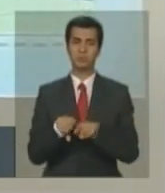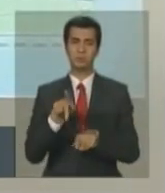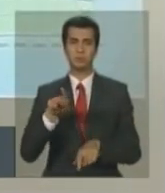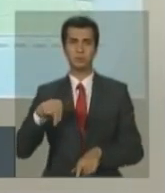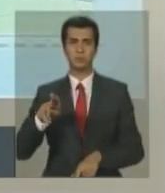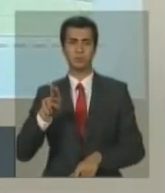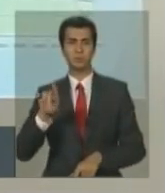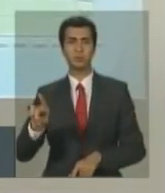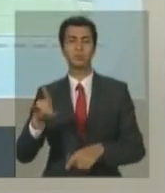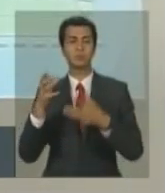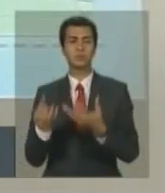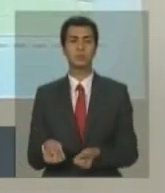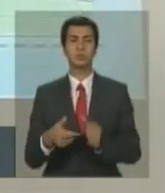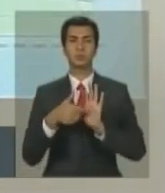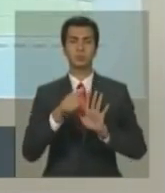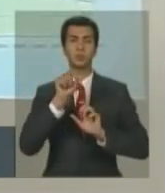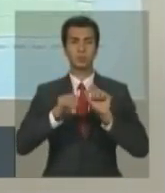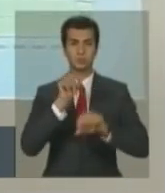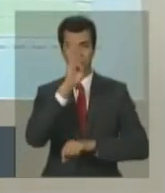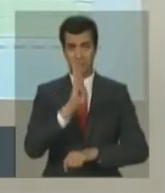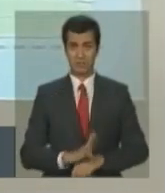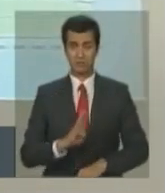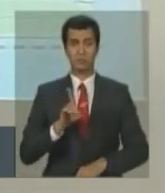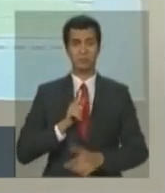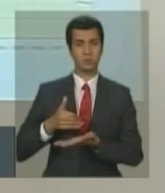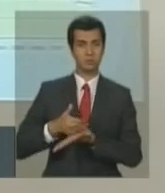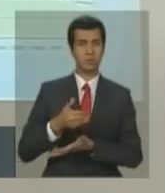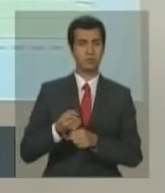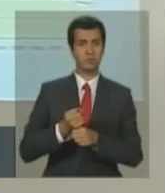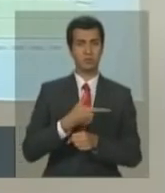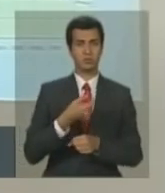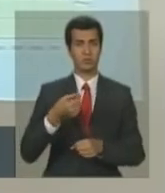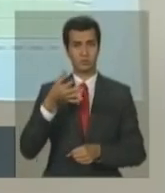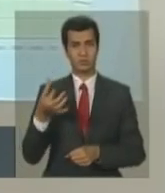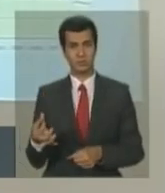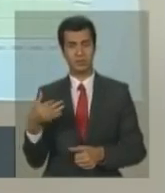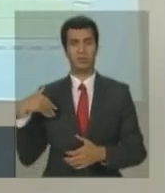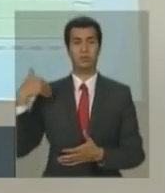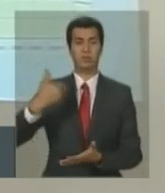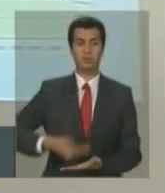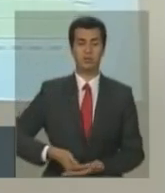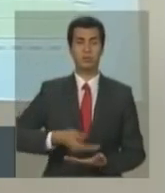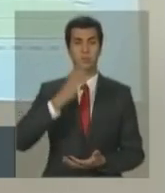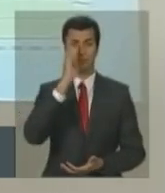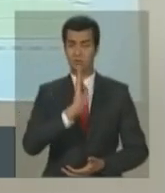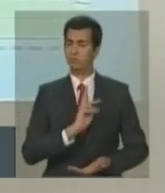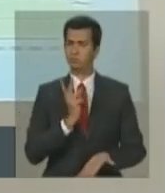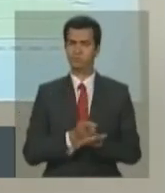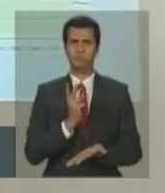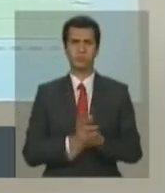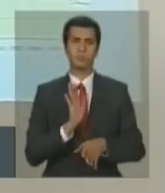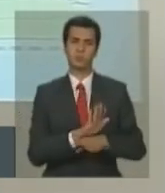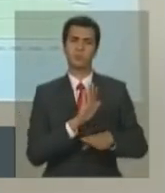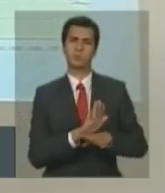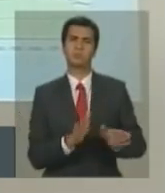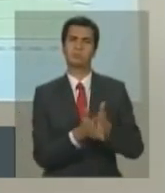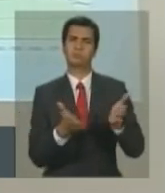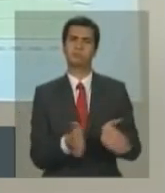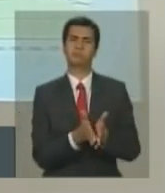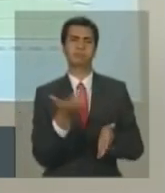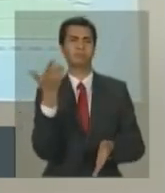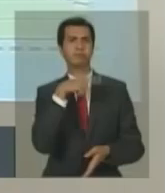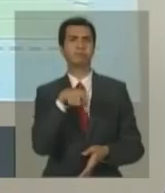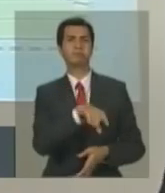esforço e esse avanço do Brasil. A partir de 2006, o Brasil continua reduzindo desigualdades, continua aumentando